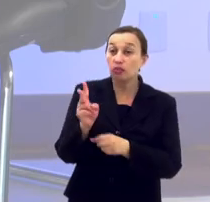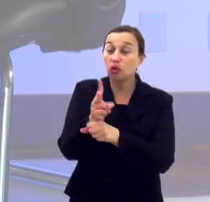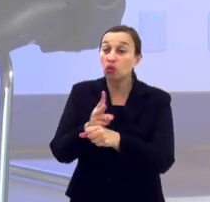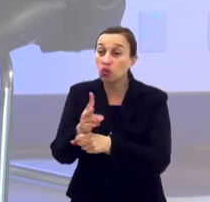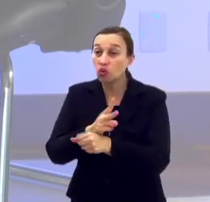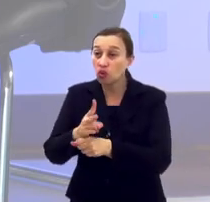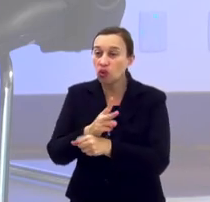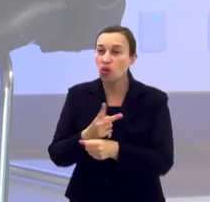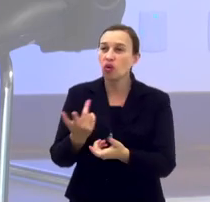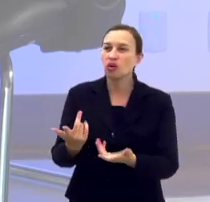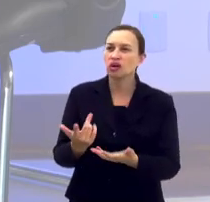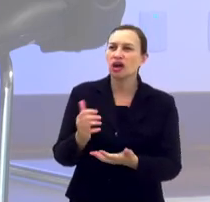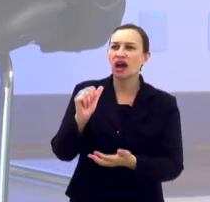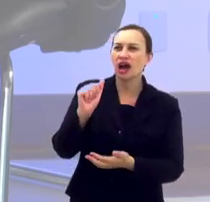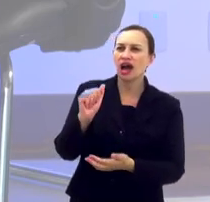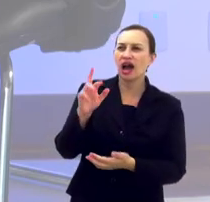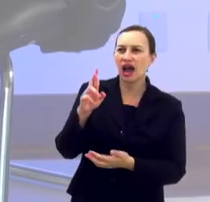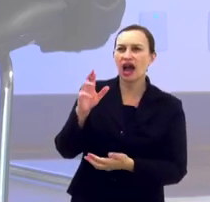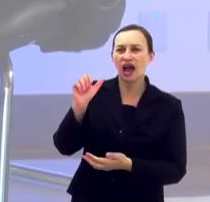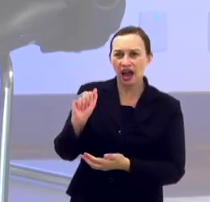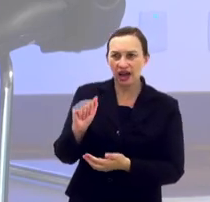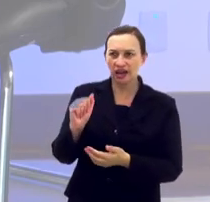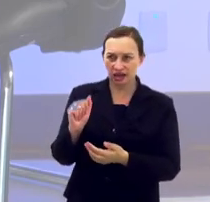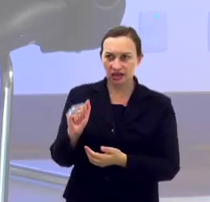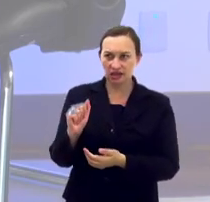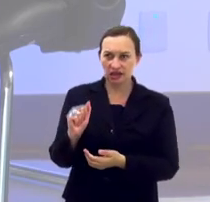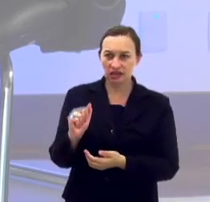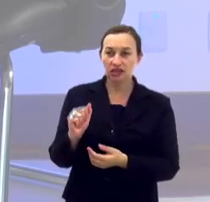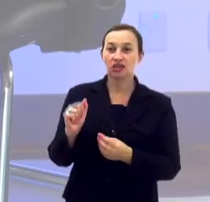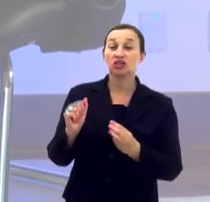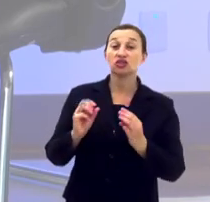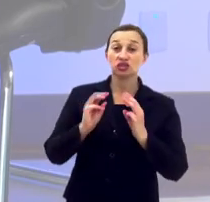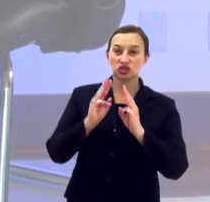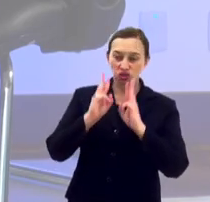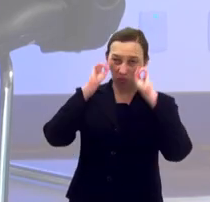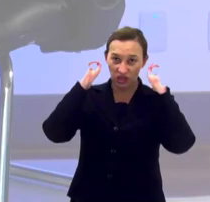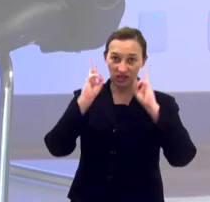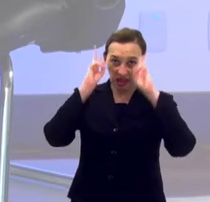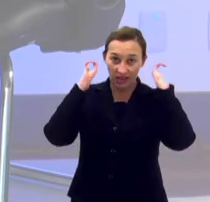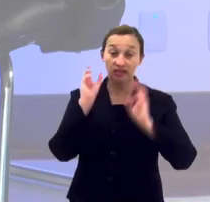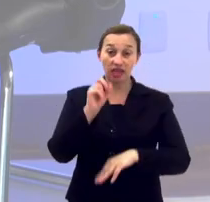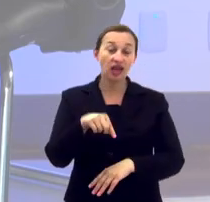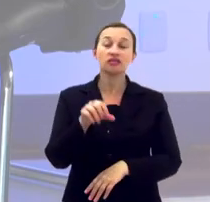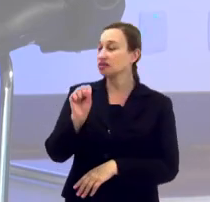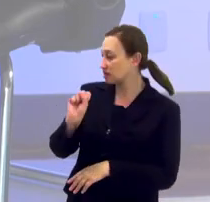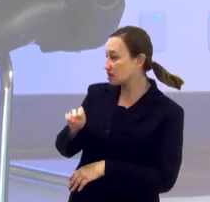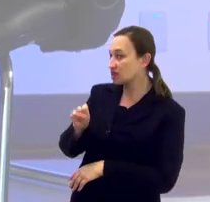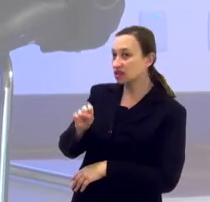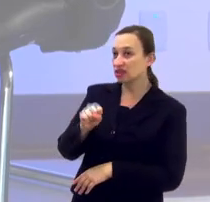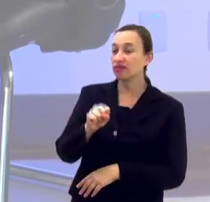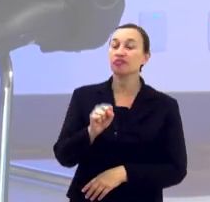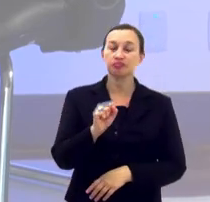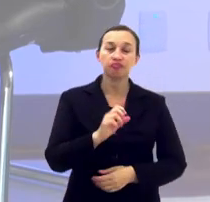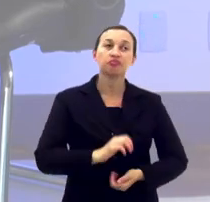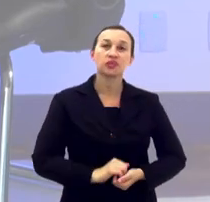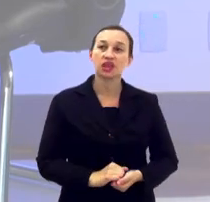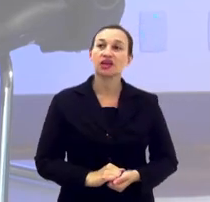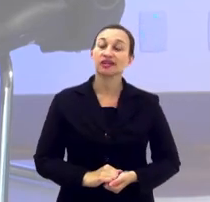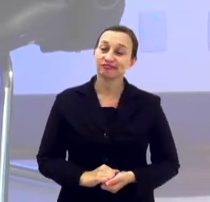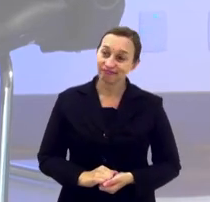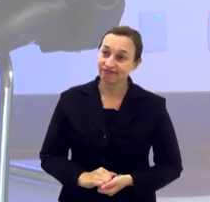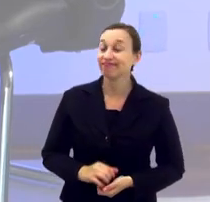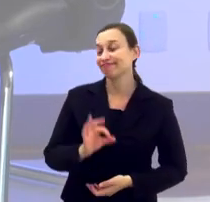era um homem que A tinha esse arca que era lado, né? a arca de Moisés, né? Isso. Quer dizer, faz muito sentido